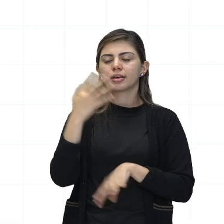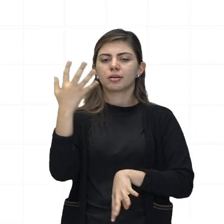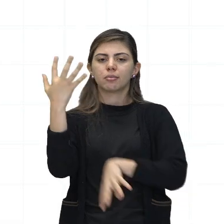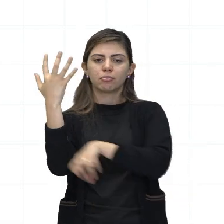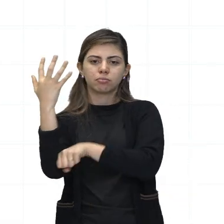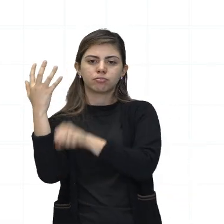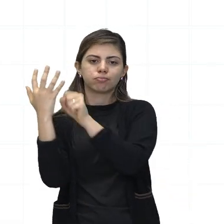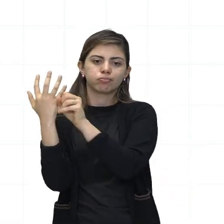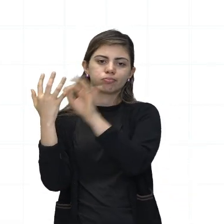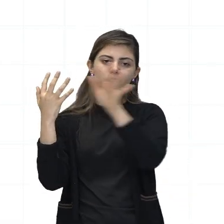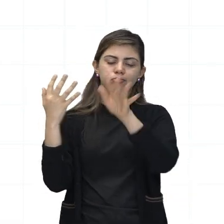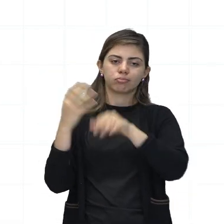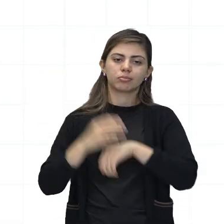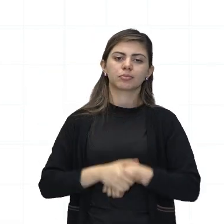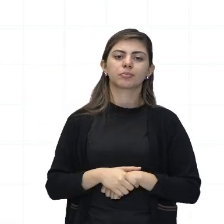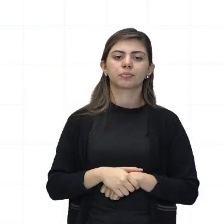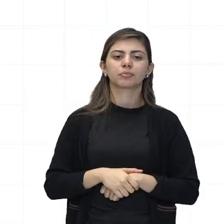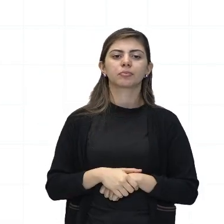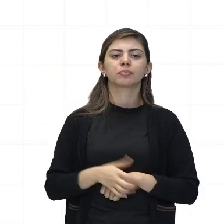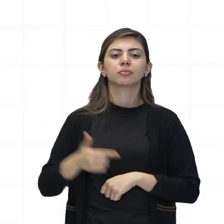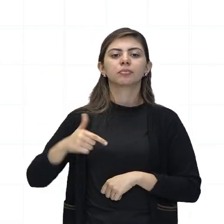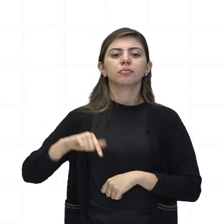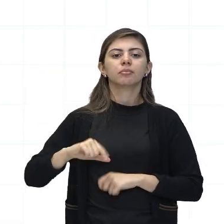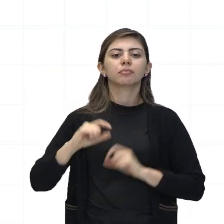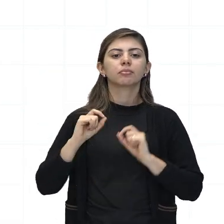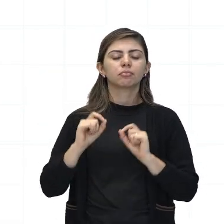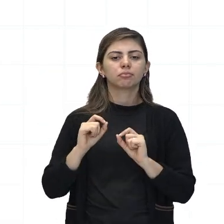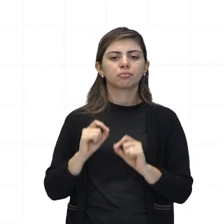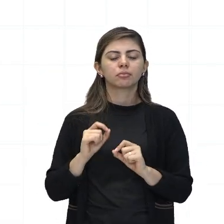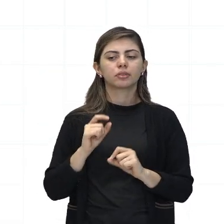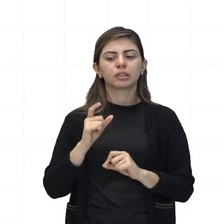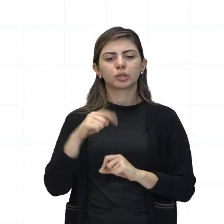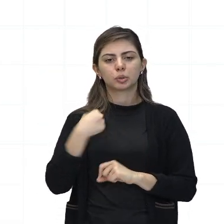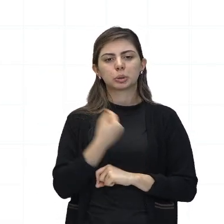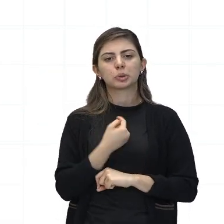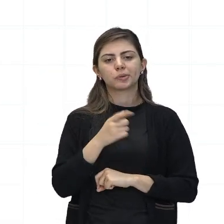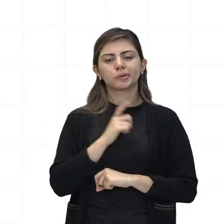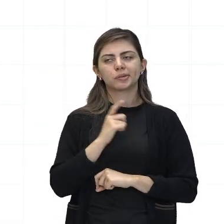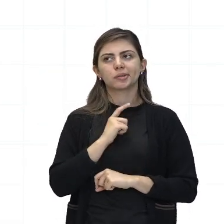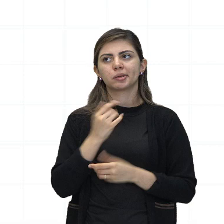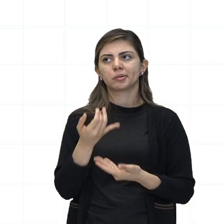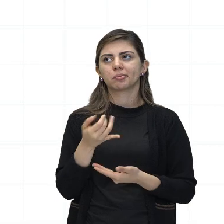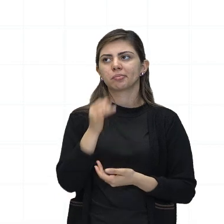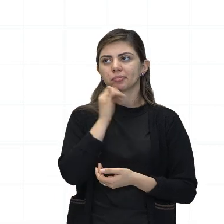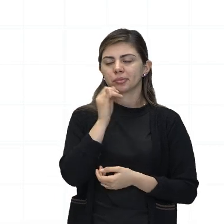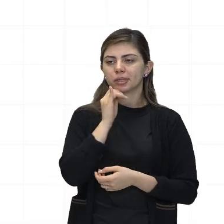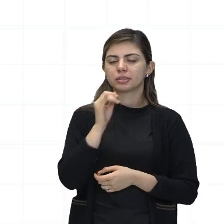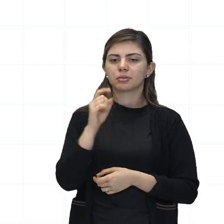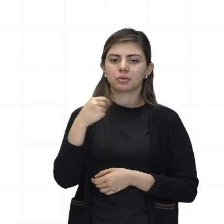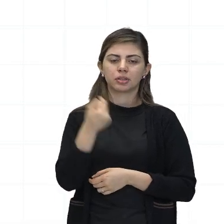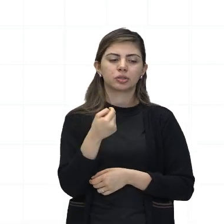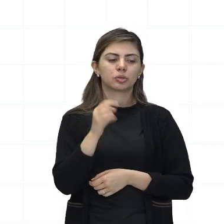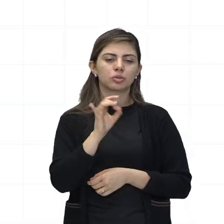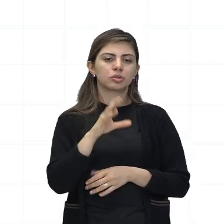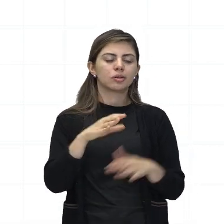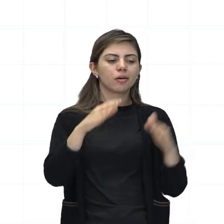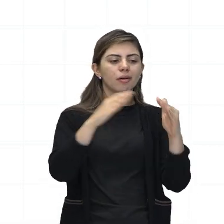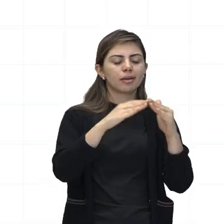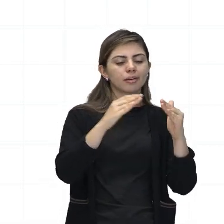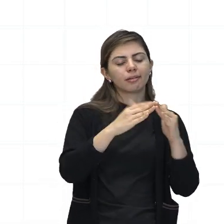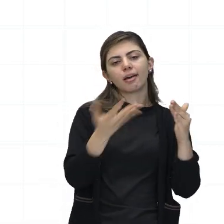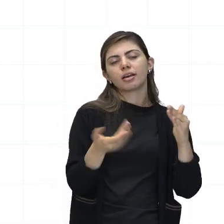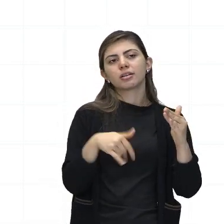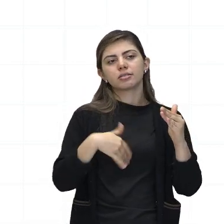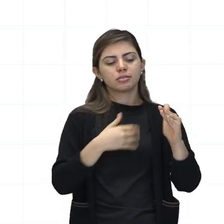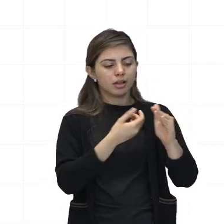plantas, em geral, aí da diversidade, seja aquelas que nós temos plantas de decoração no fundo, na varanda